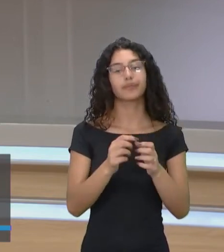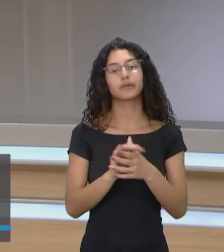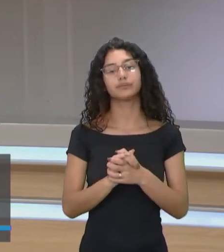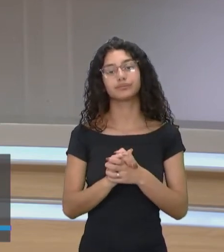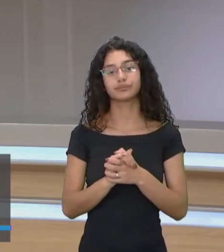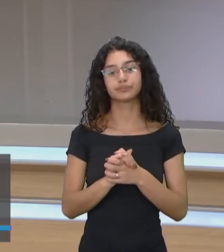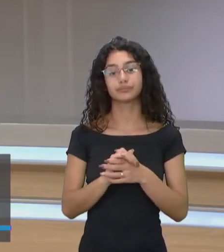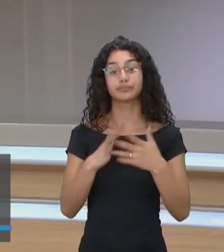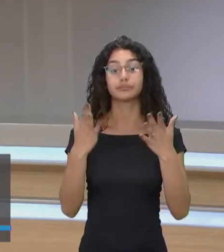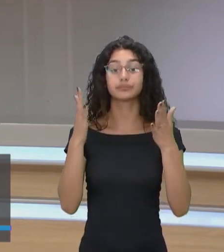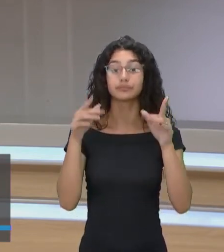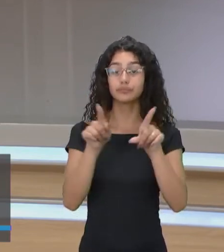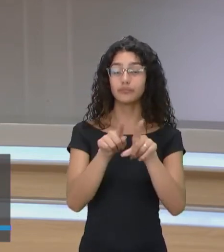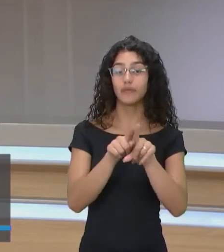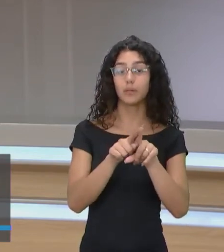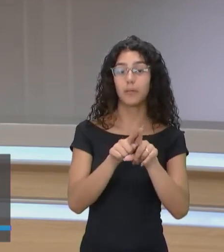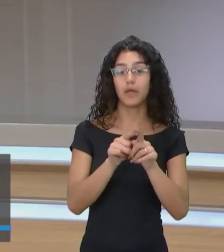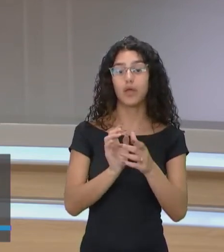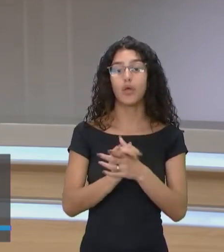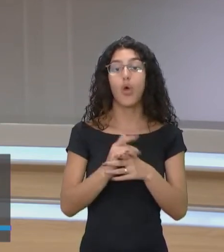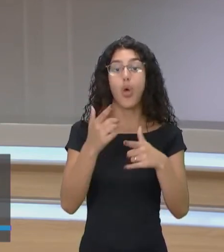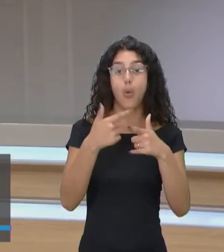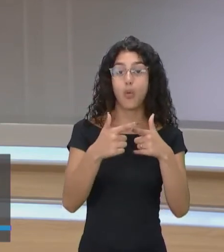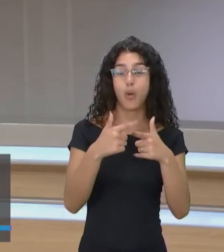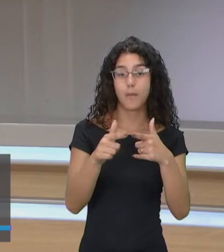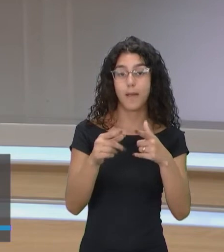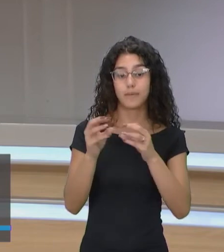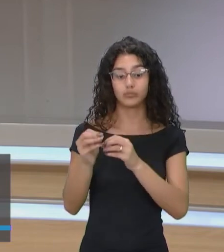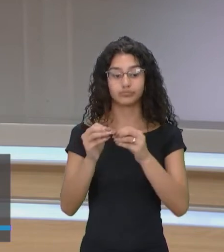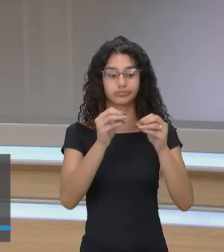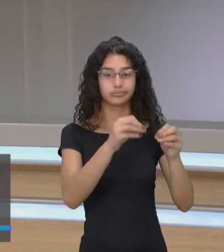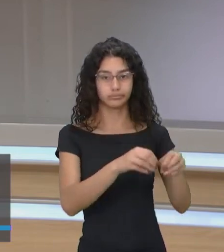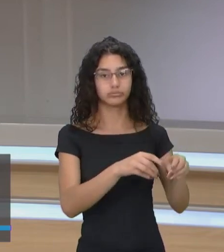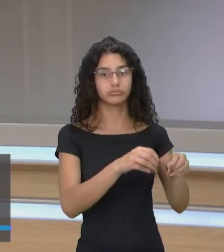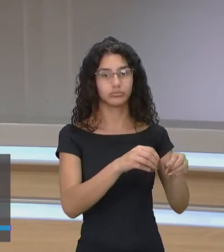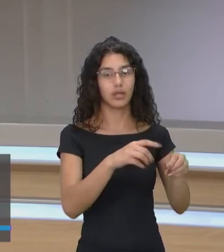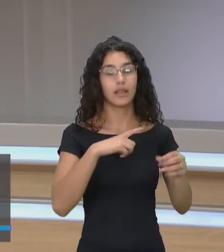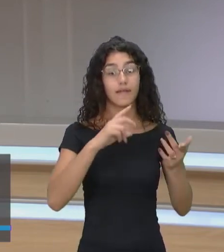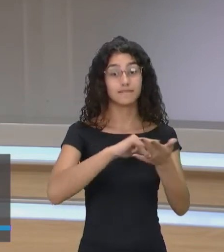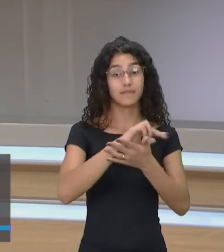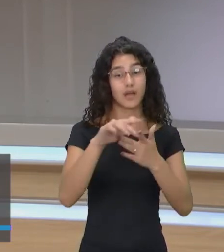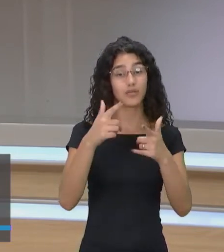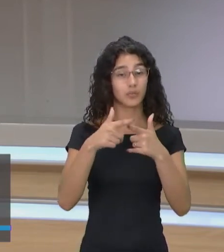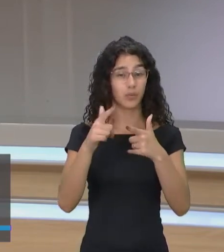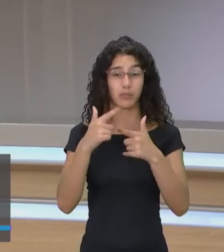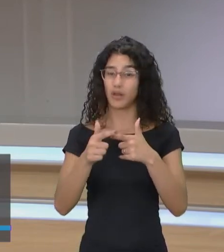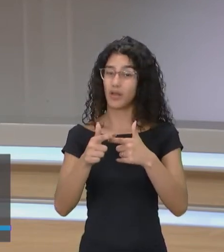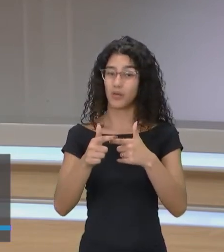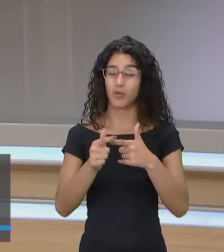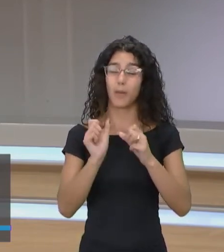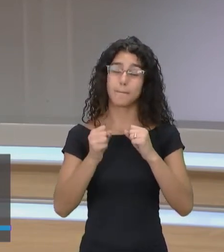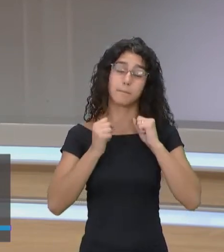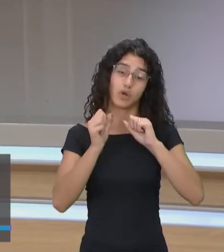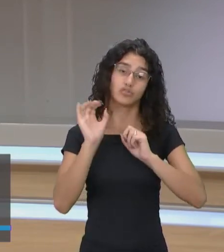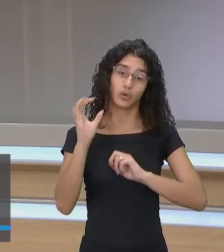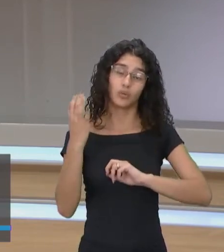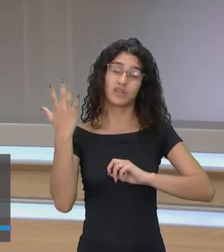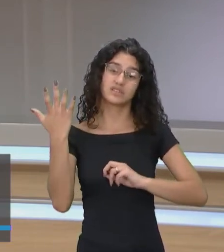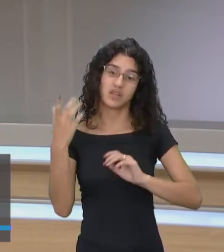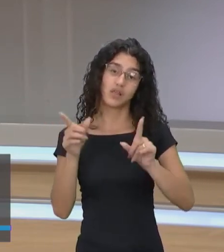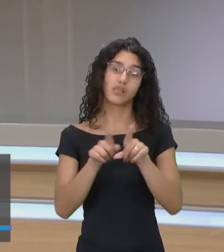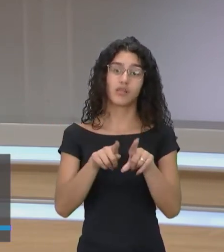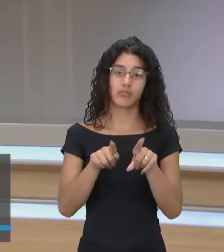e agora o mau uso, o mau descarte desse material. Teriam diversos problemas biológicos, diversos problemas epidêmicos